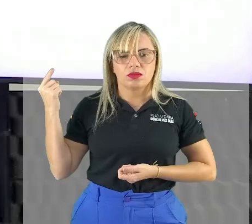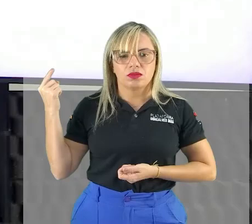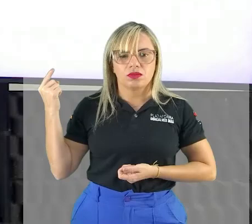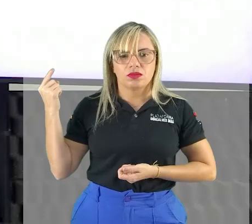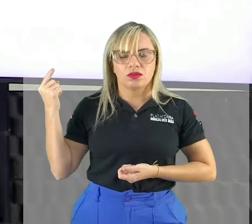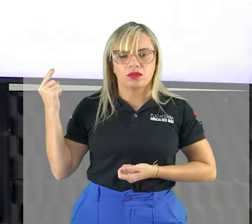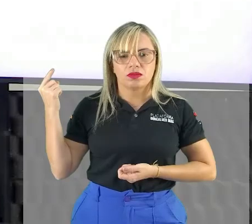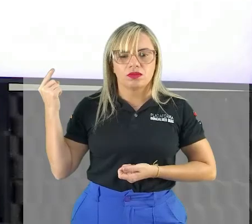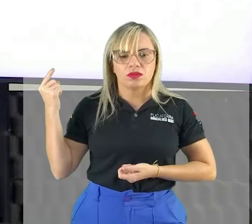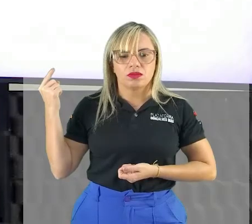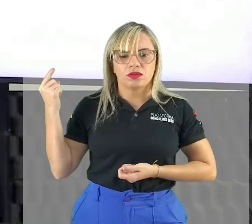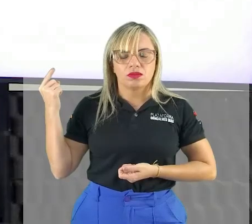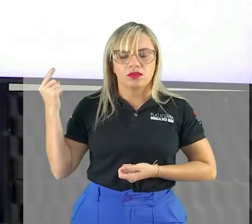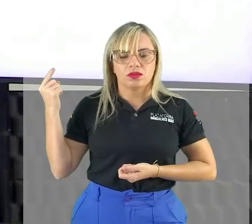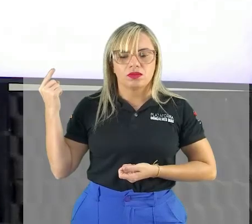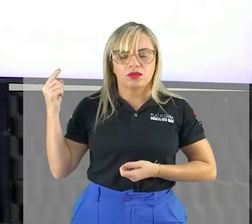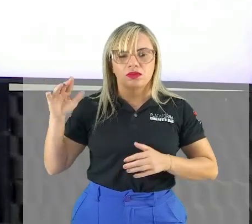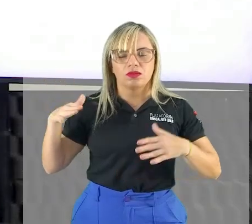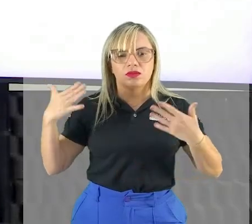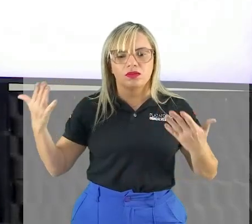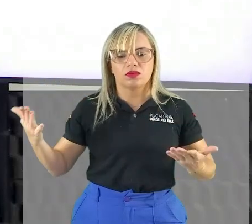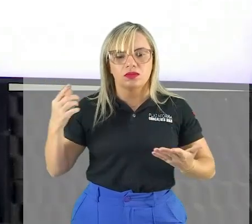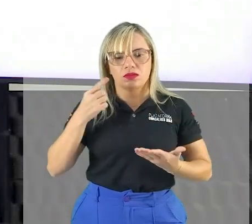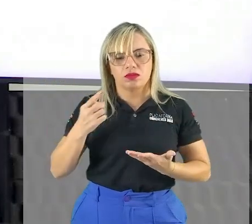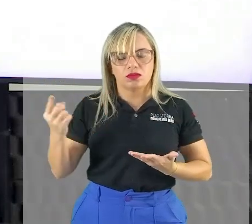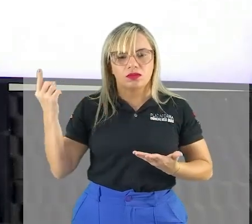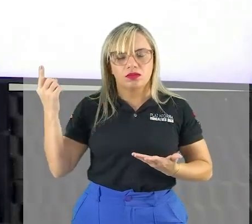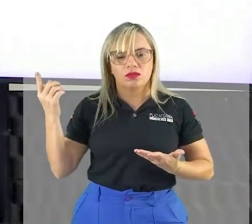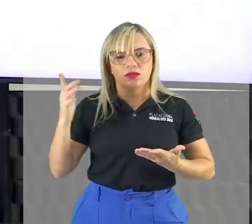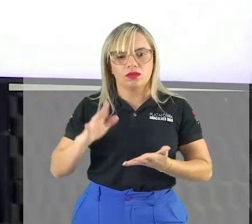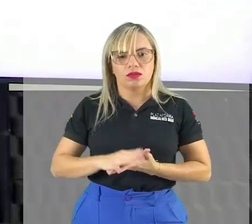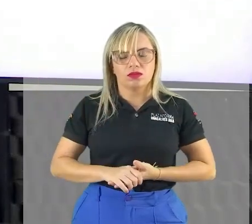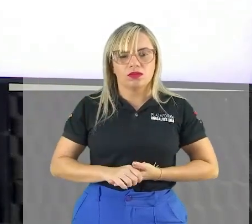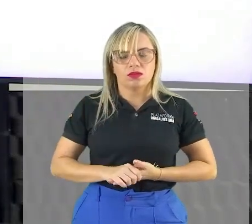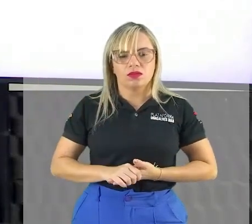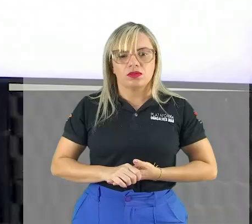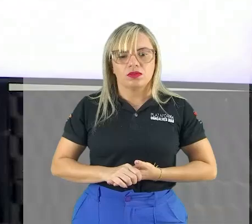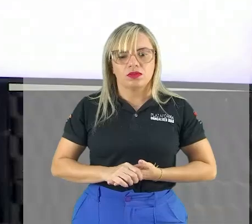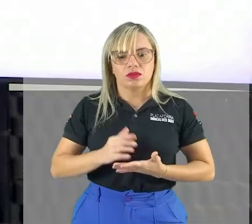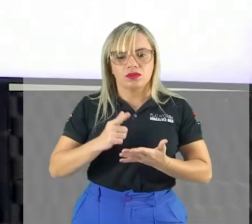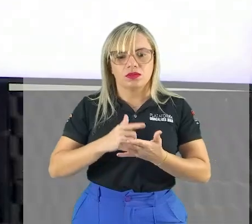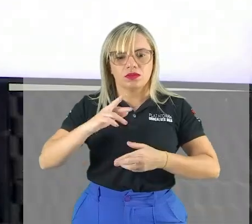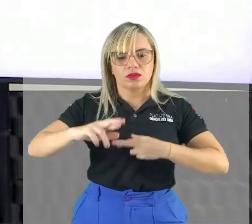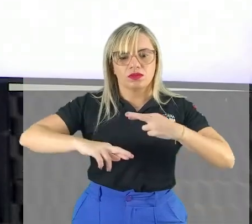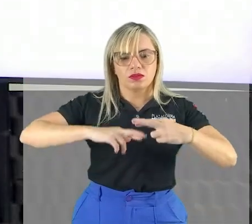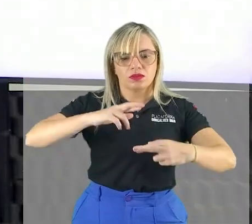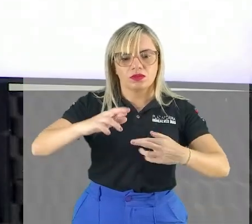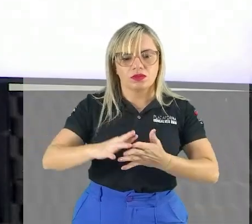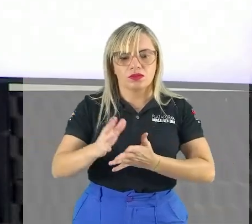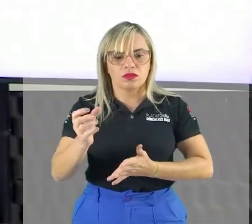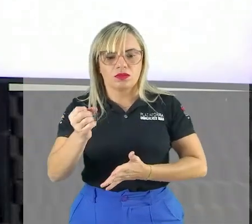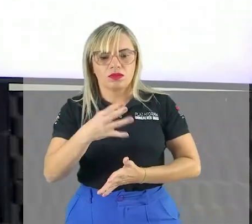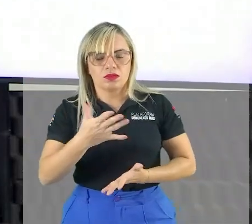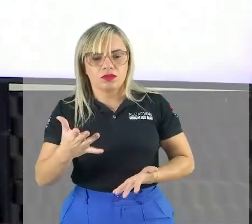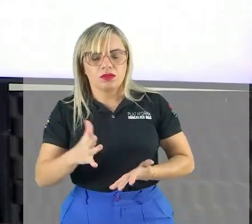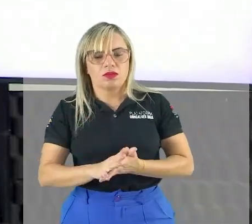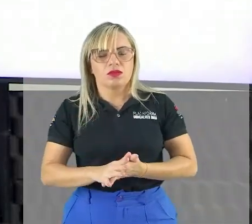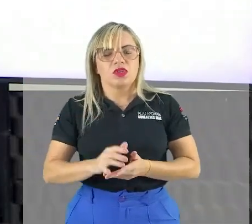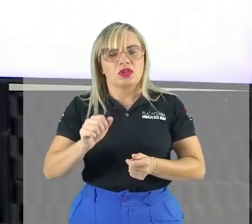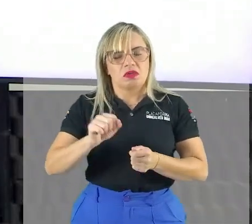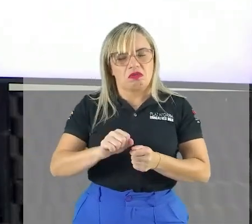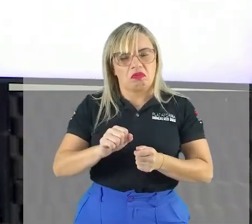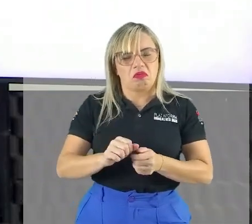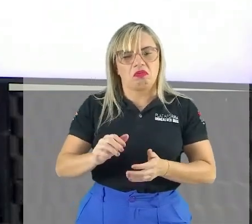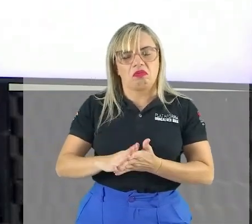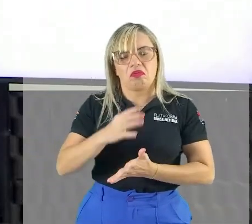o sentimento. Shevchenko aqui num livro chamado O Renascimento. Bom, uma questão também bem feita. Por